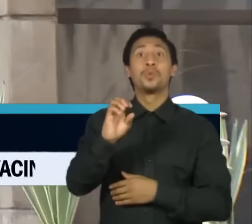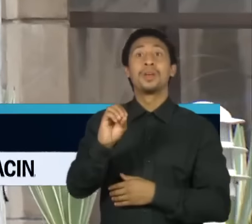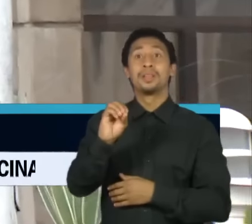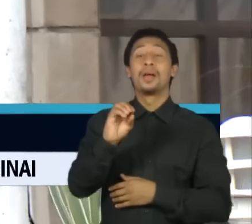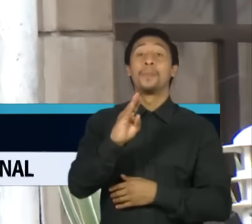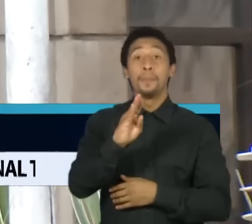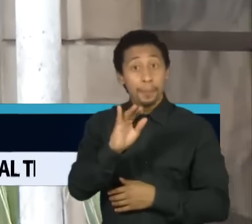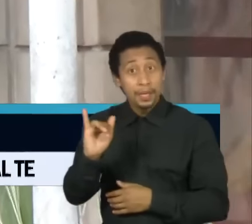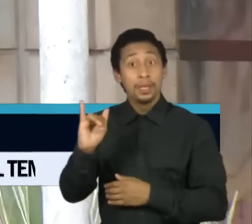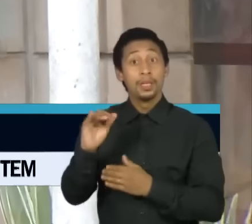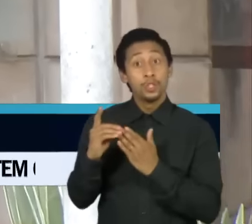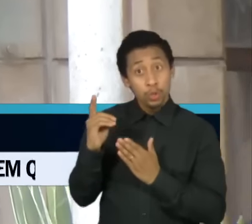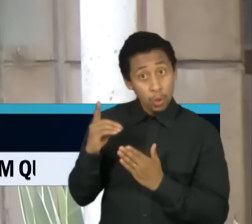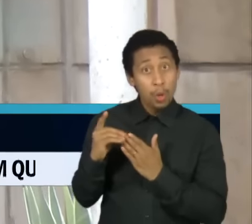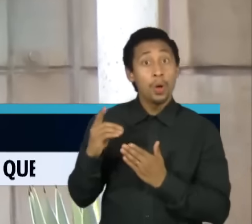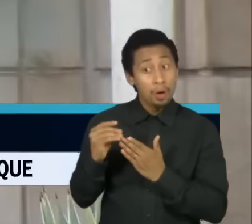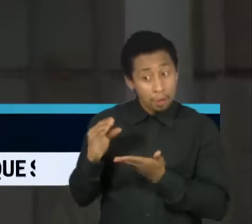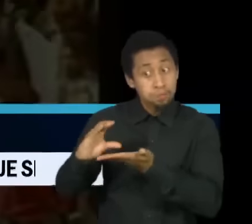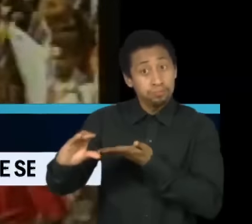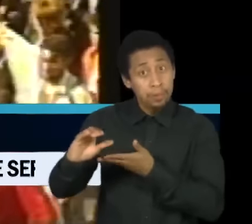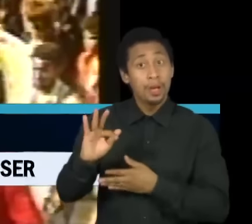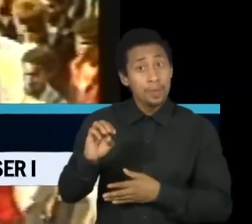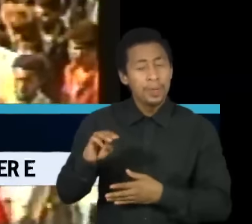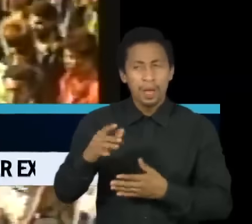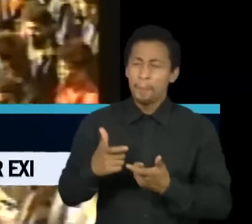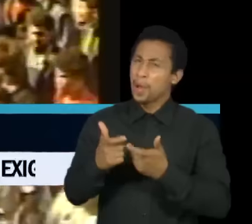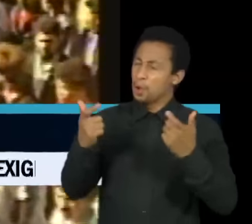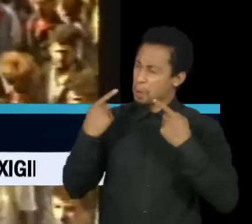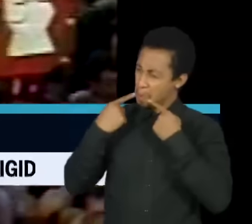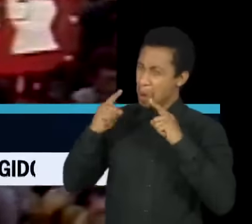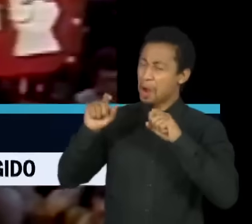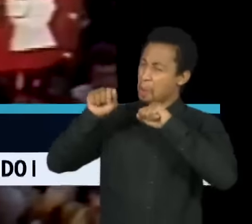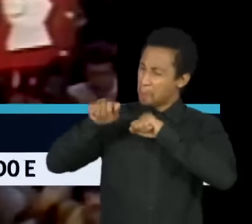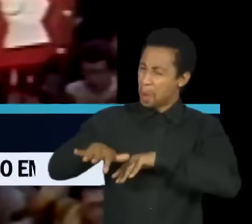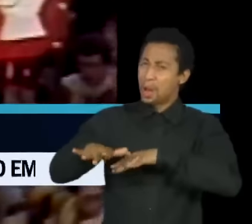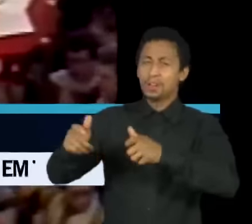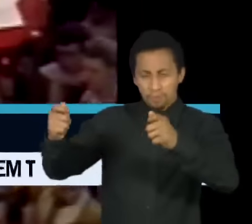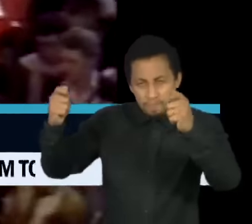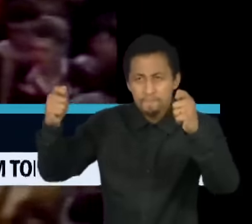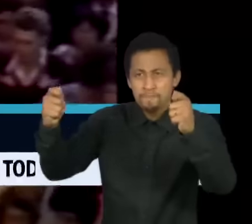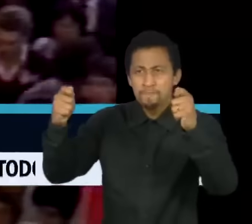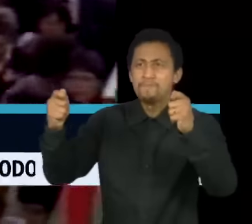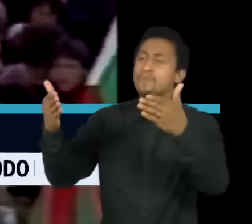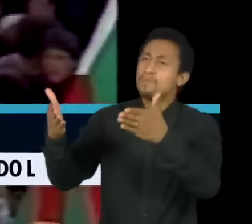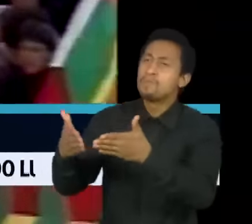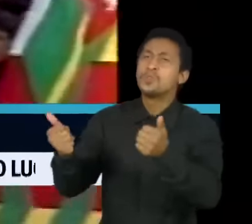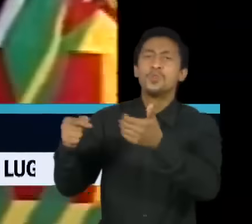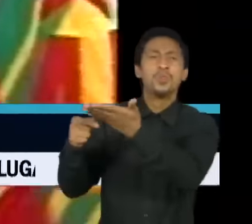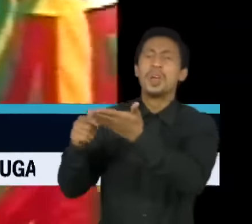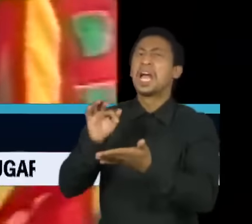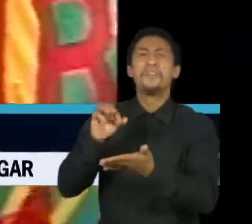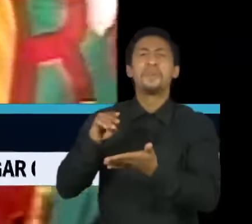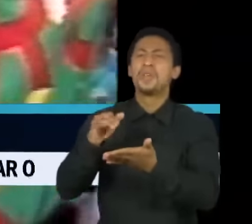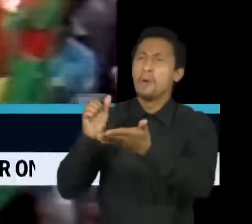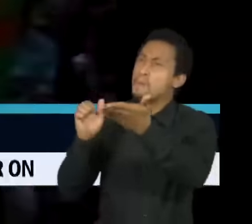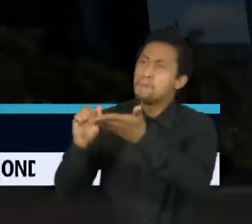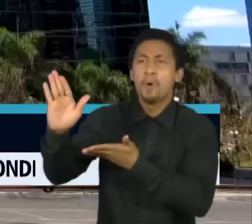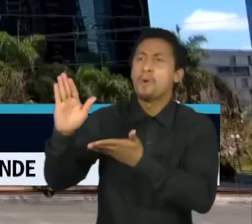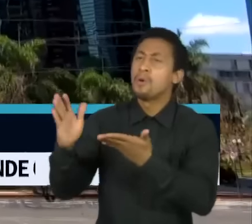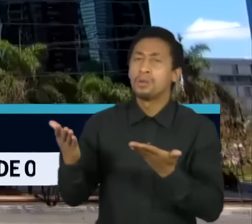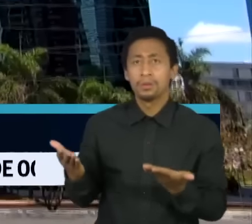em valores da época e despertou críticas. Protestos com faixas e cartazes pedindo fora a FMI se tornaram